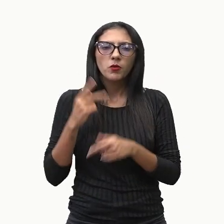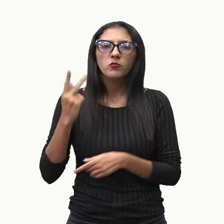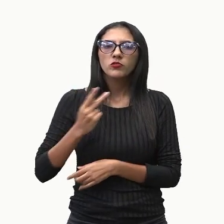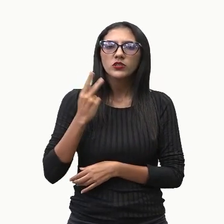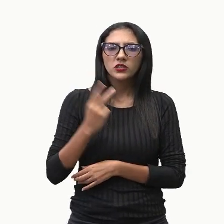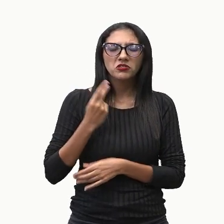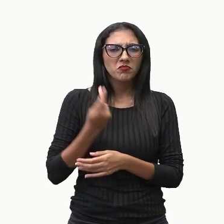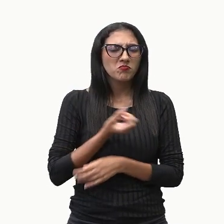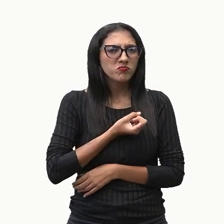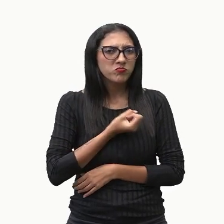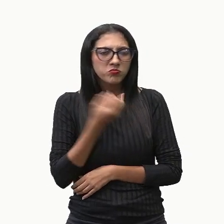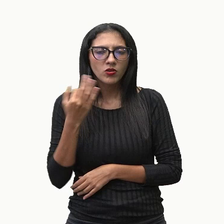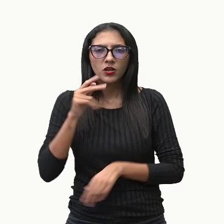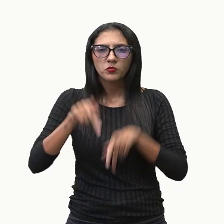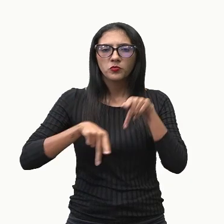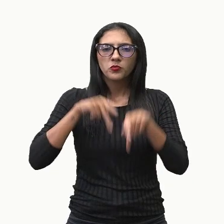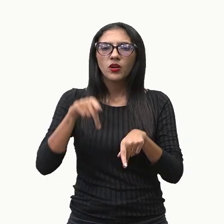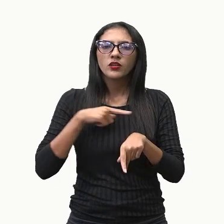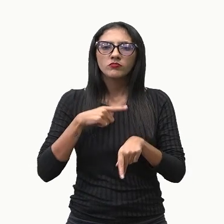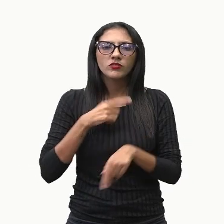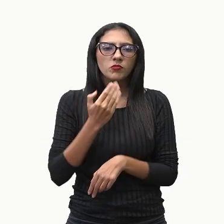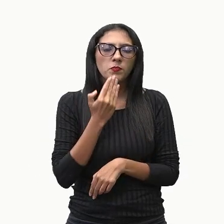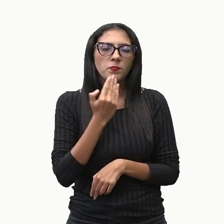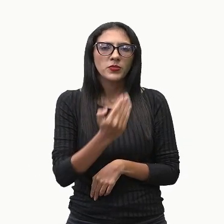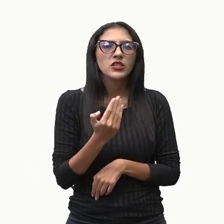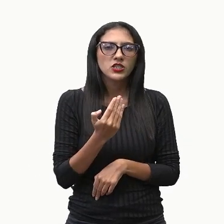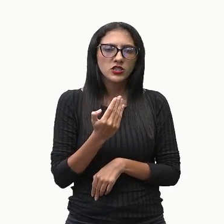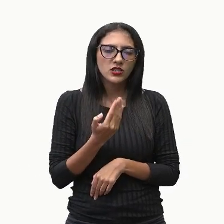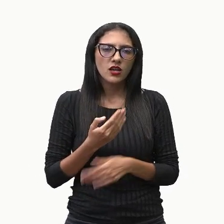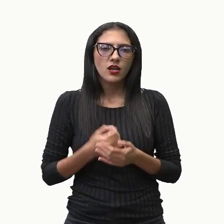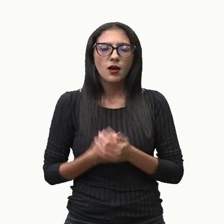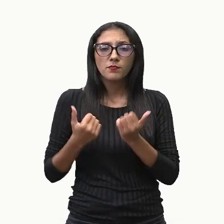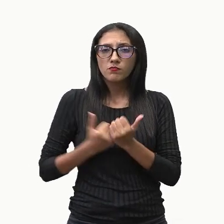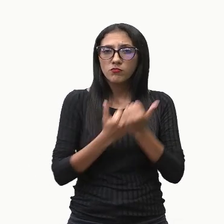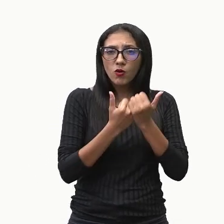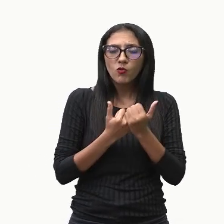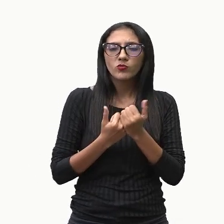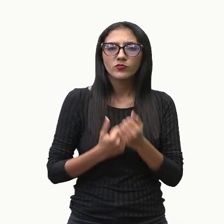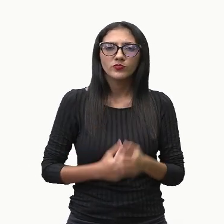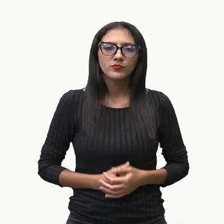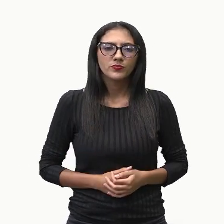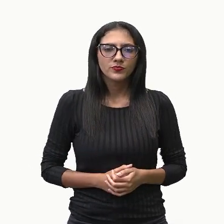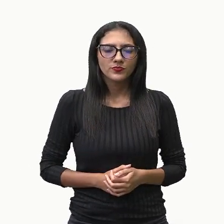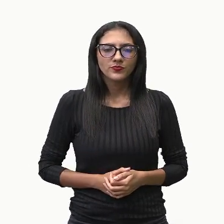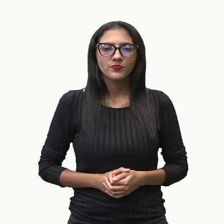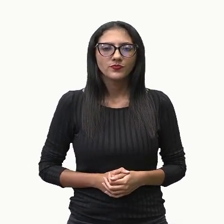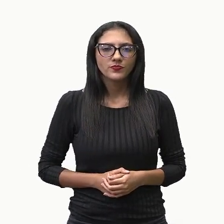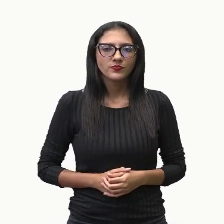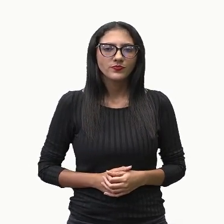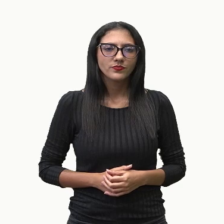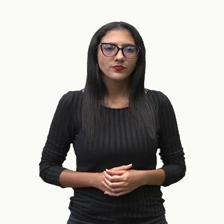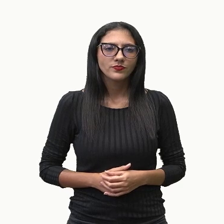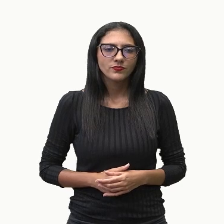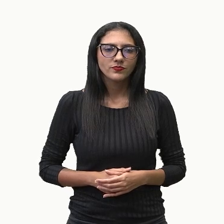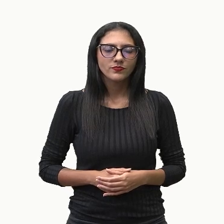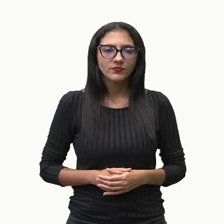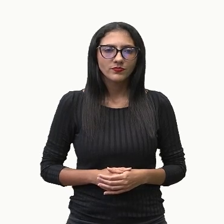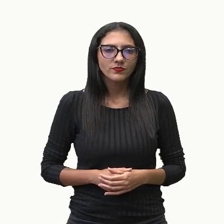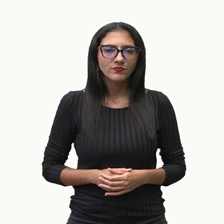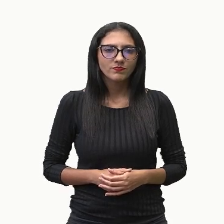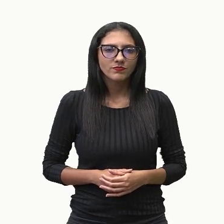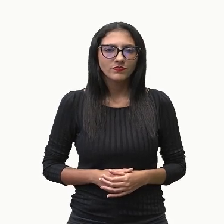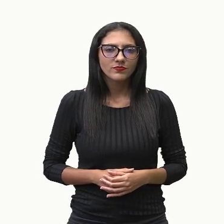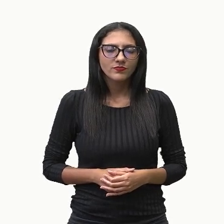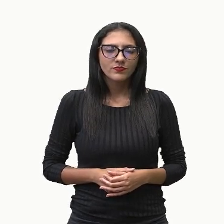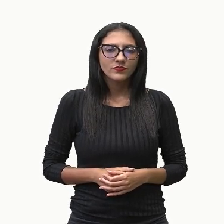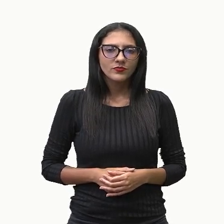a buscarem refúgio nos países vizinhos, tá bom? Gente,